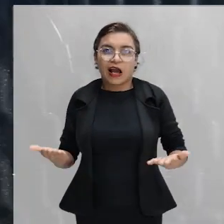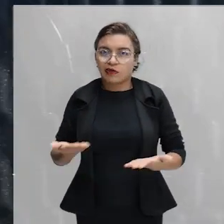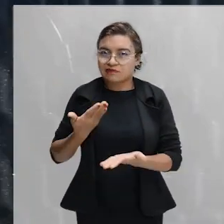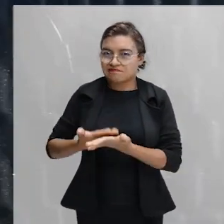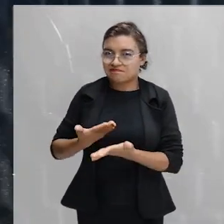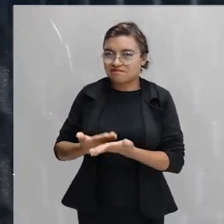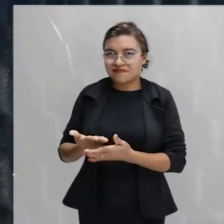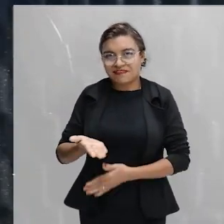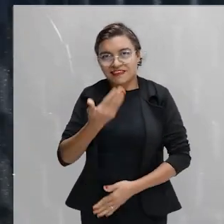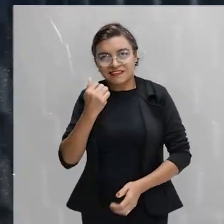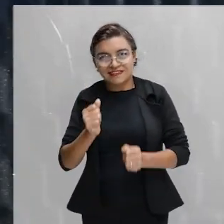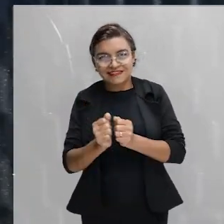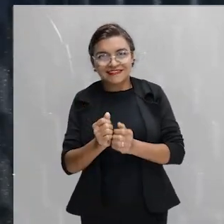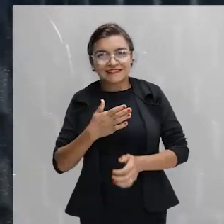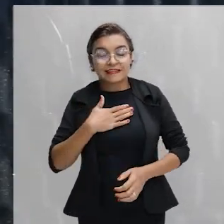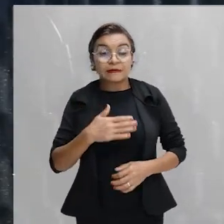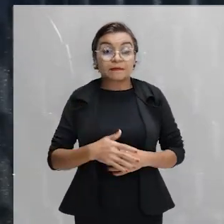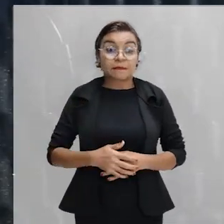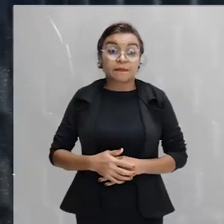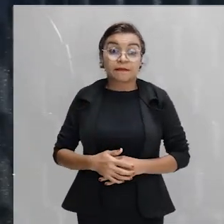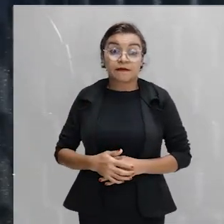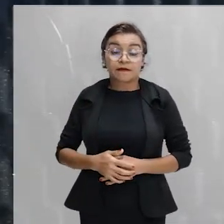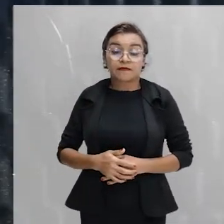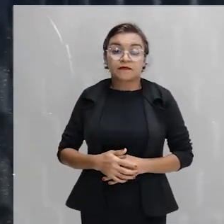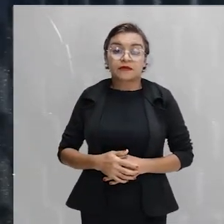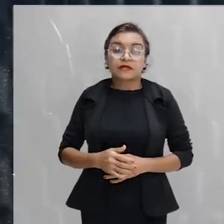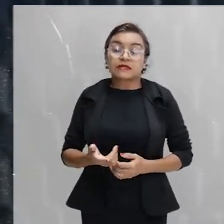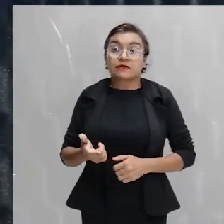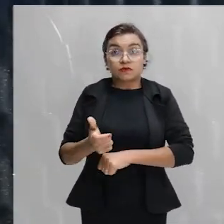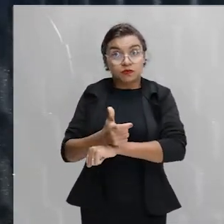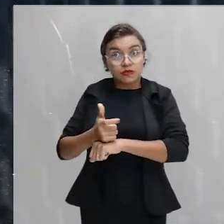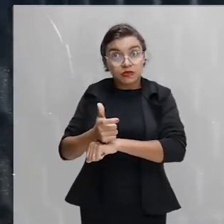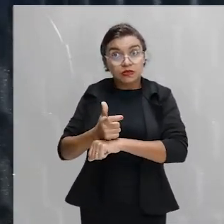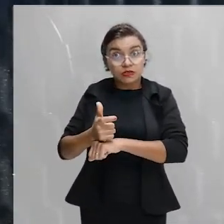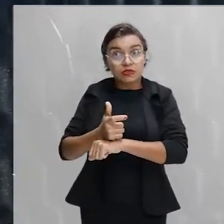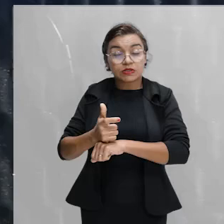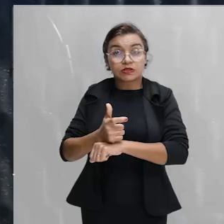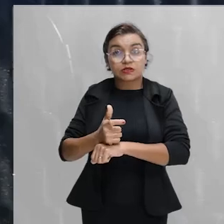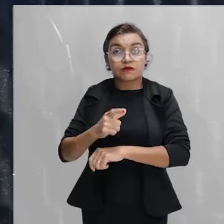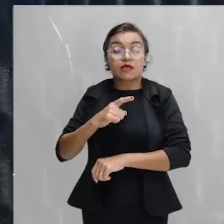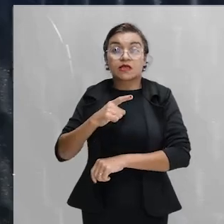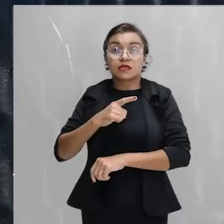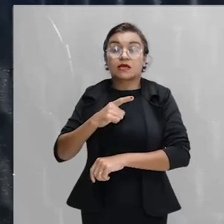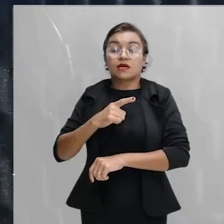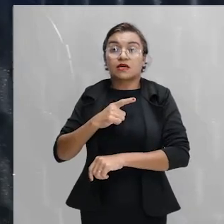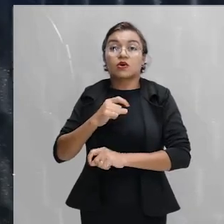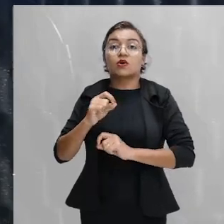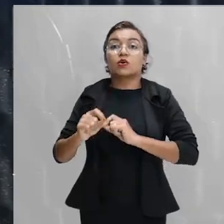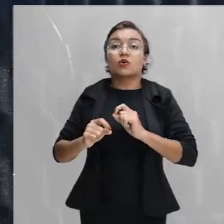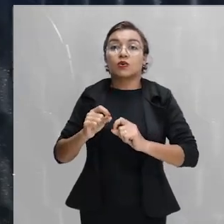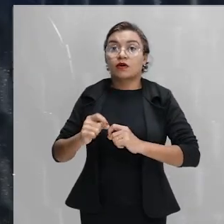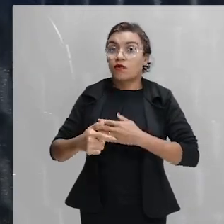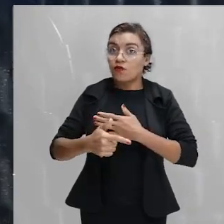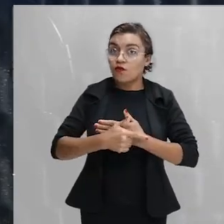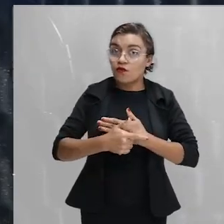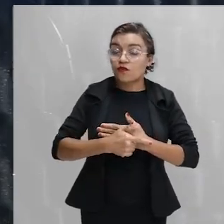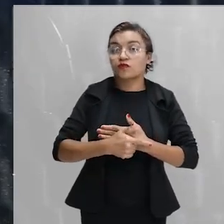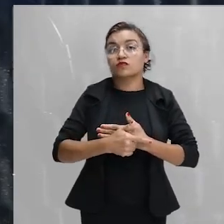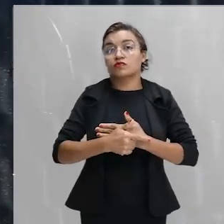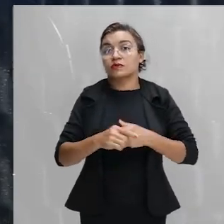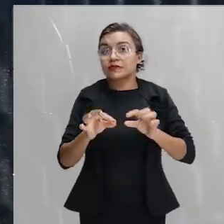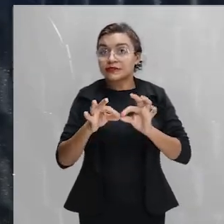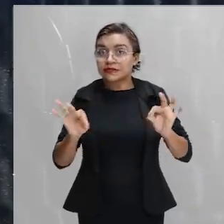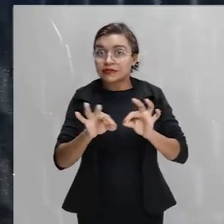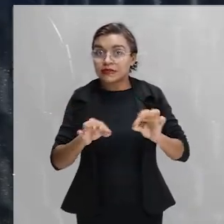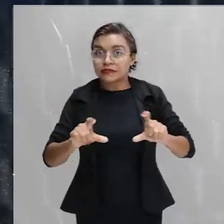chuchus? Venham comigo. Funções do adjetivo. Então, assim, os adjetivos, eles têm função sintática